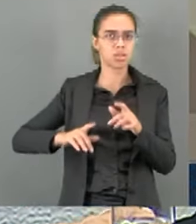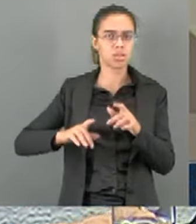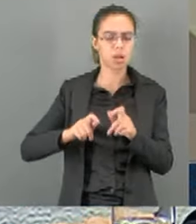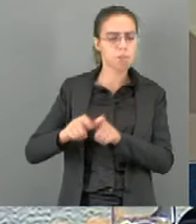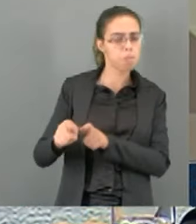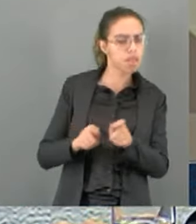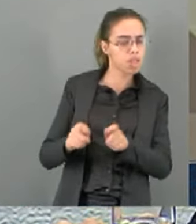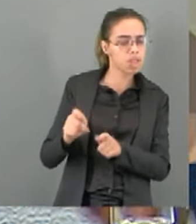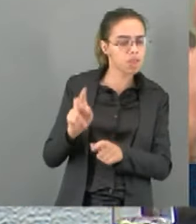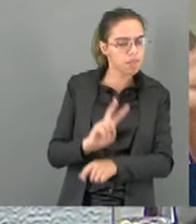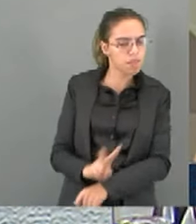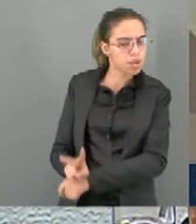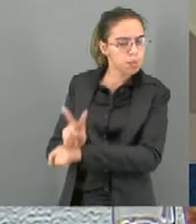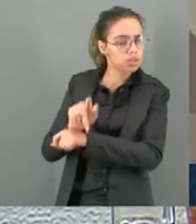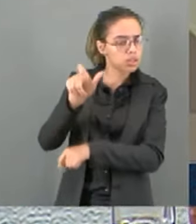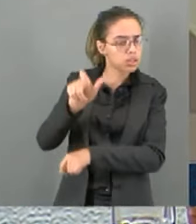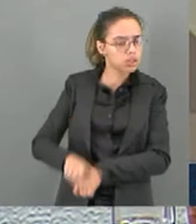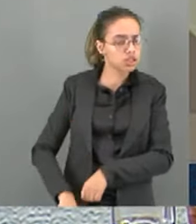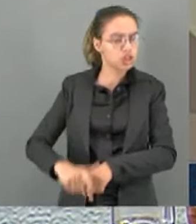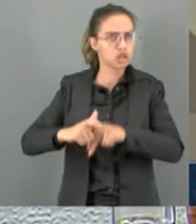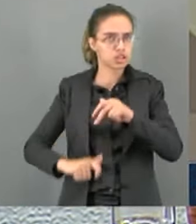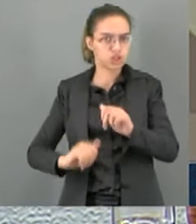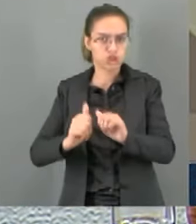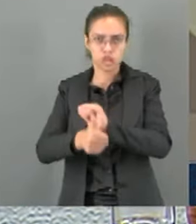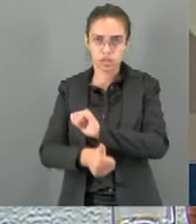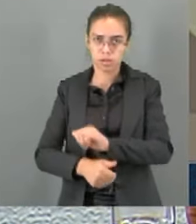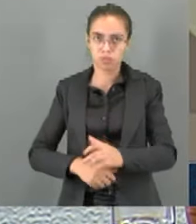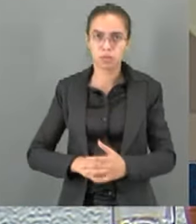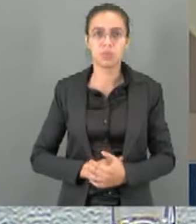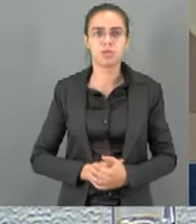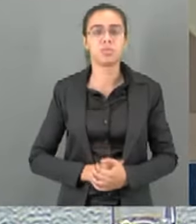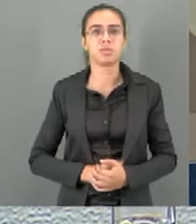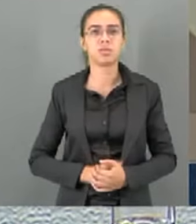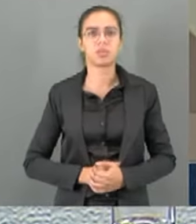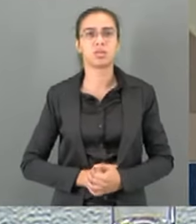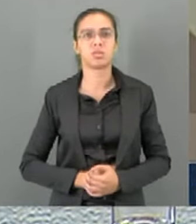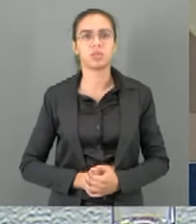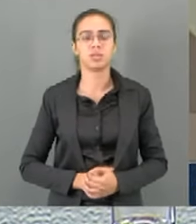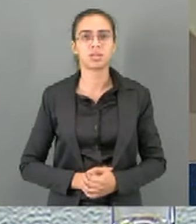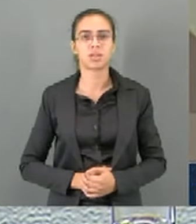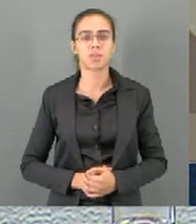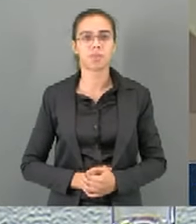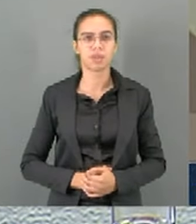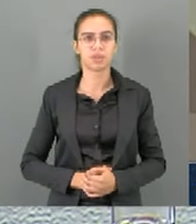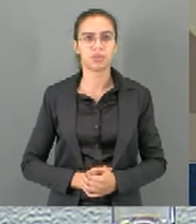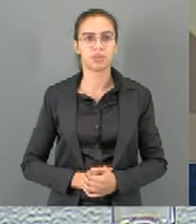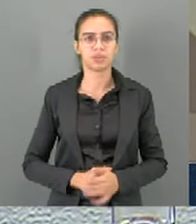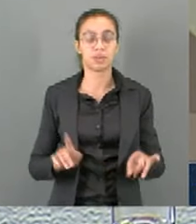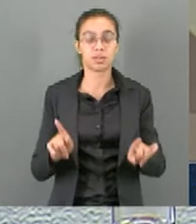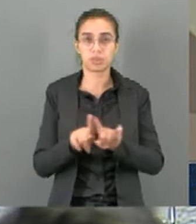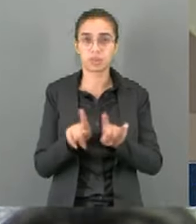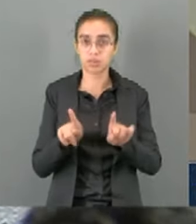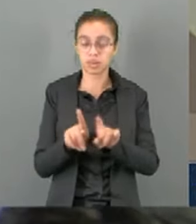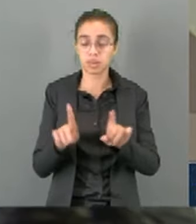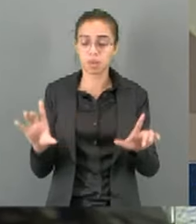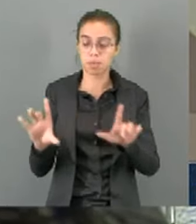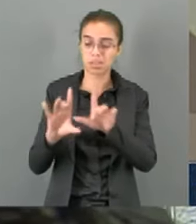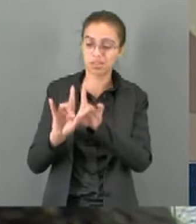jogador. E isso eles adotaram. Com relação à demanda relacionada à